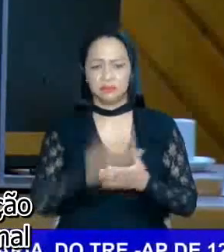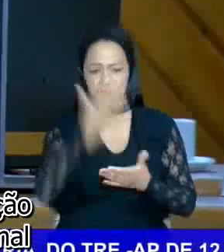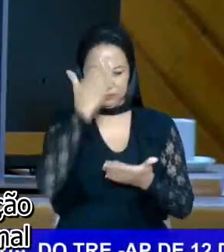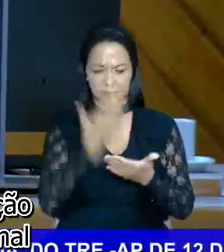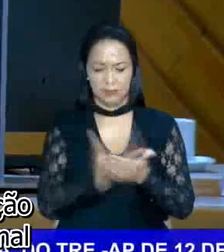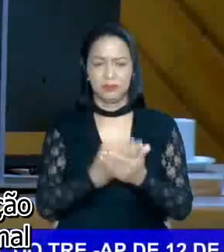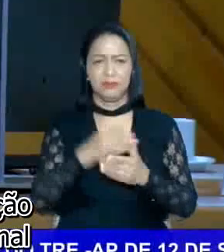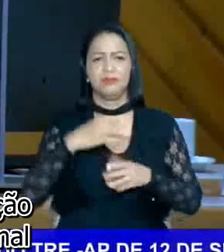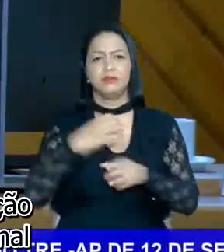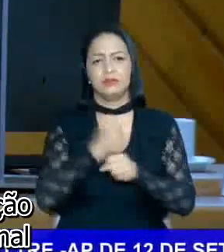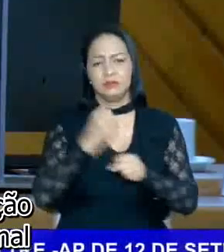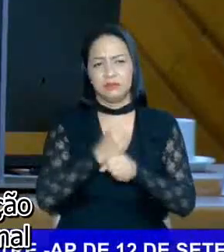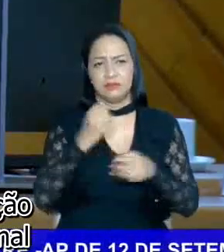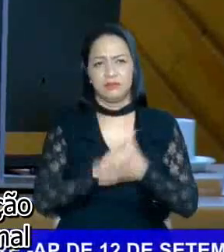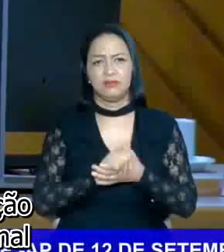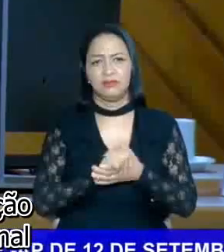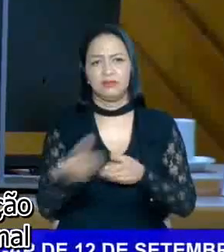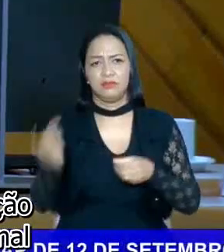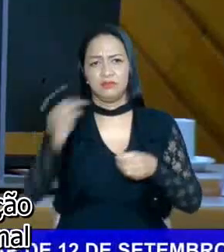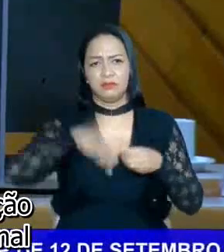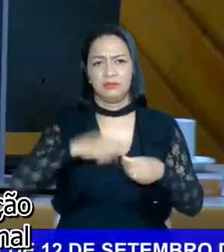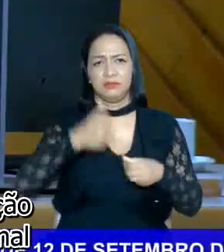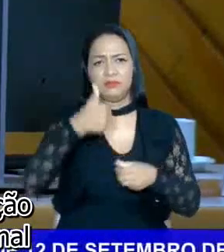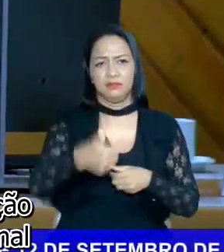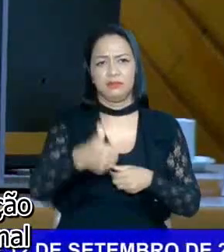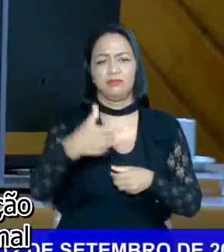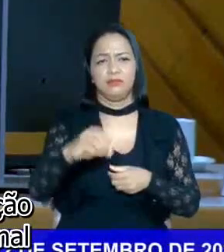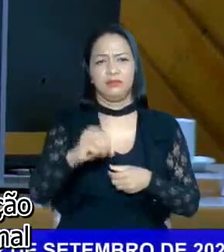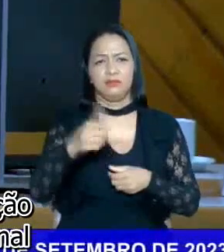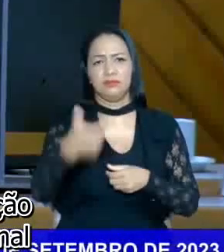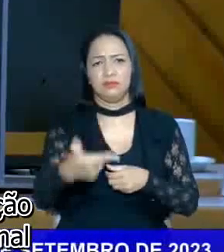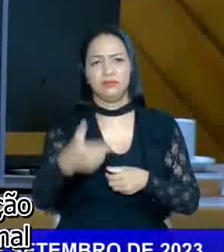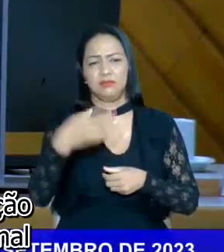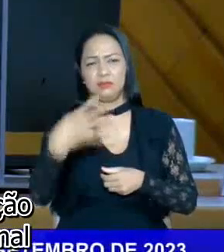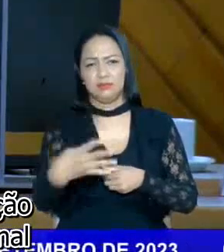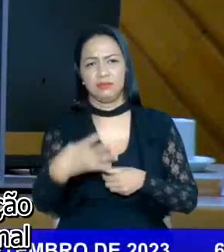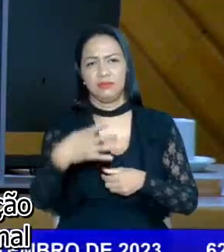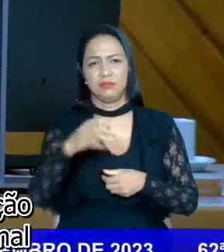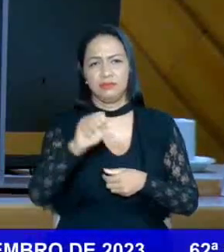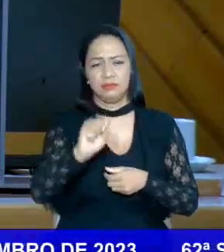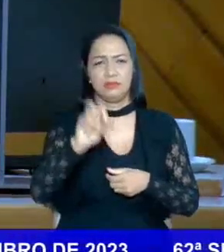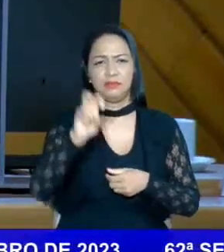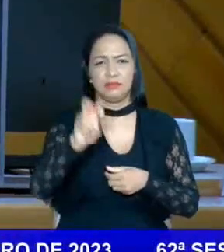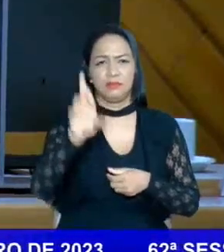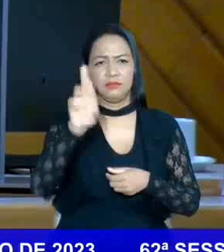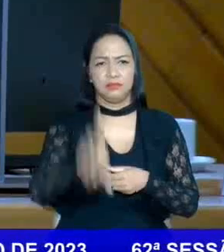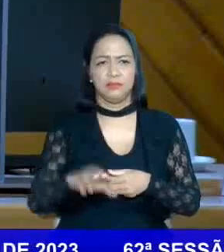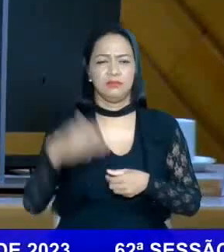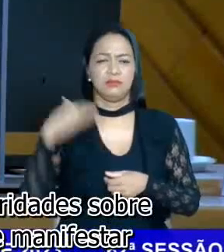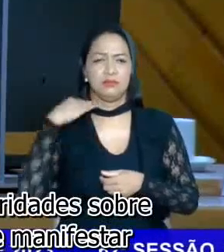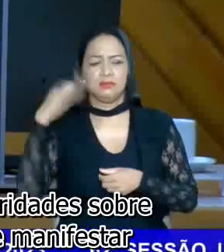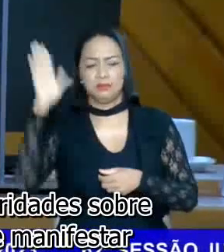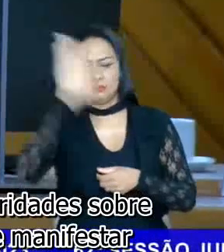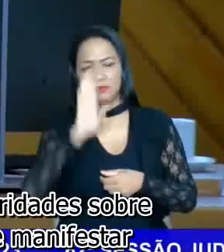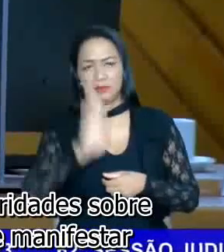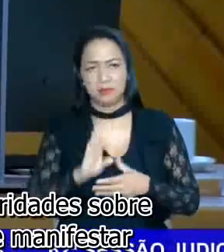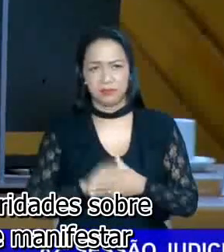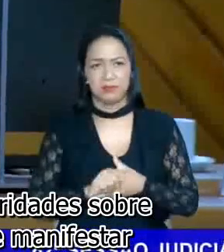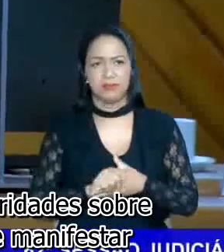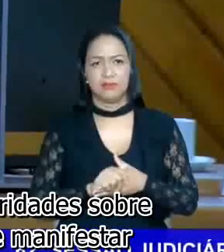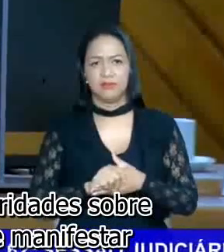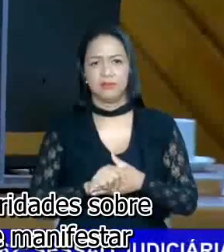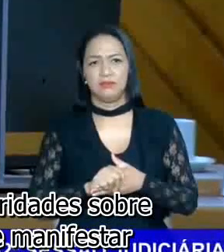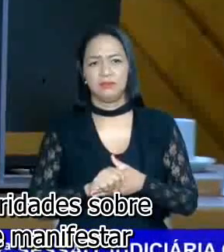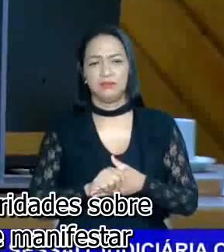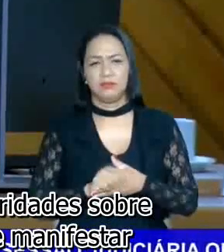opinou pela desaprovação e restituição do valor de R$ 102.485 ao Tesouro Nacional. Em razão da indicação,